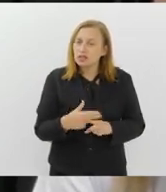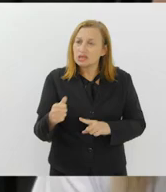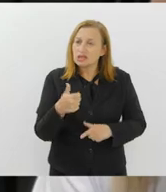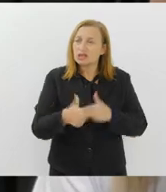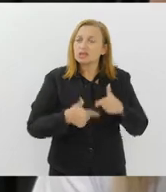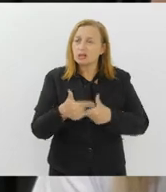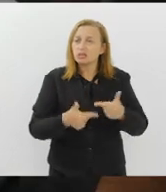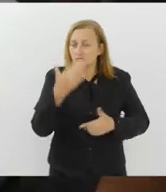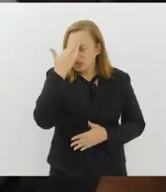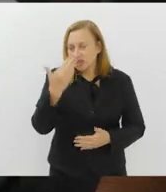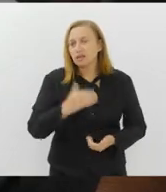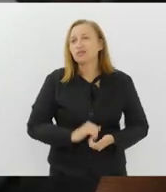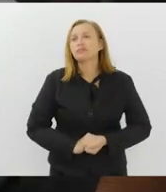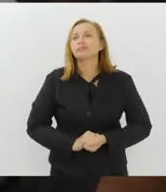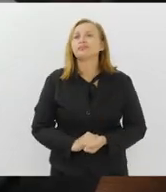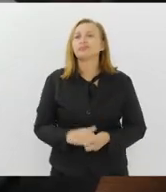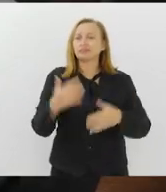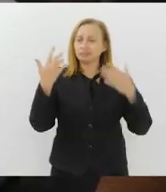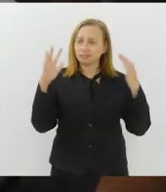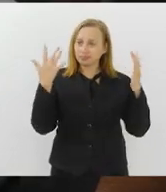luta. Muito obrigada.